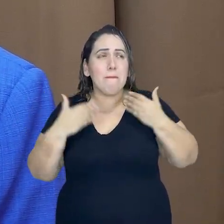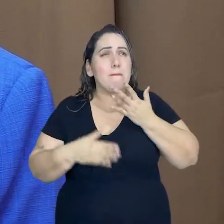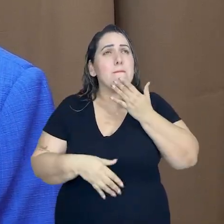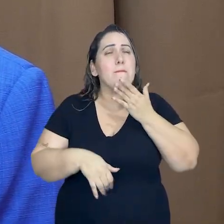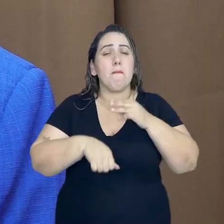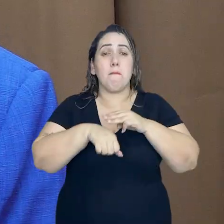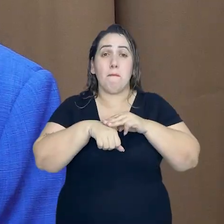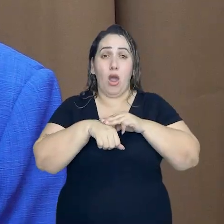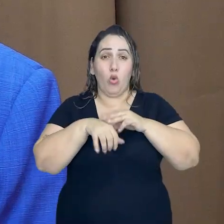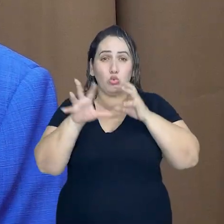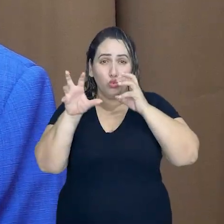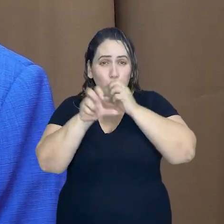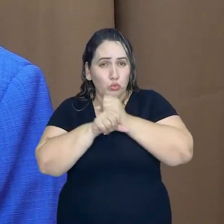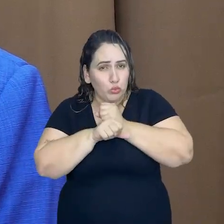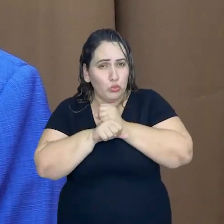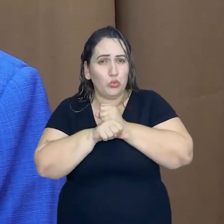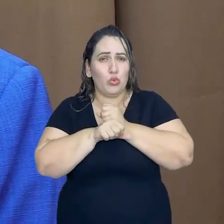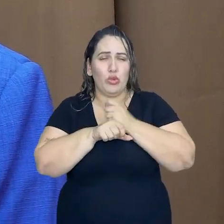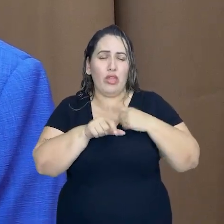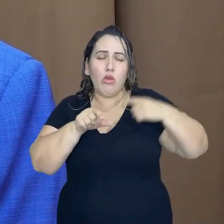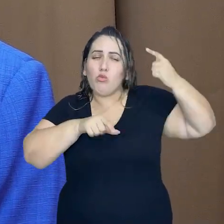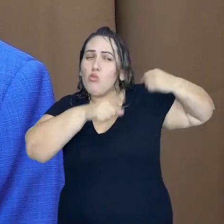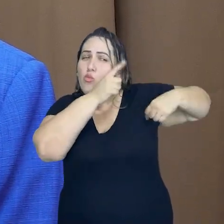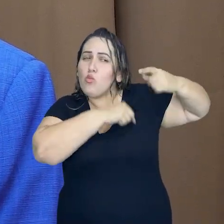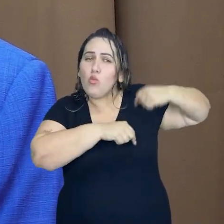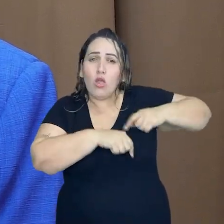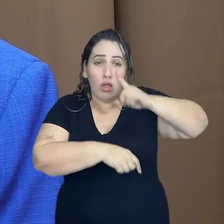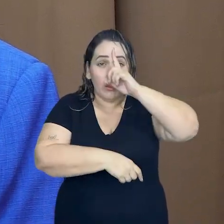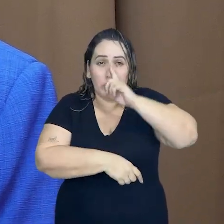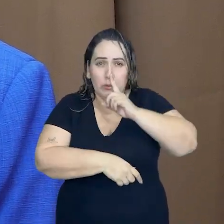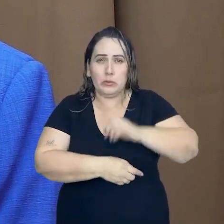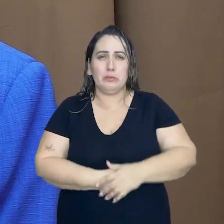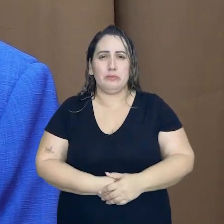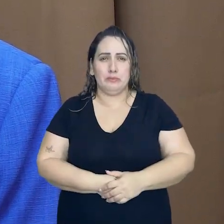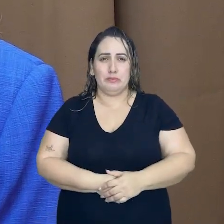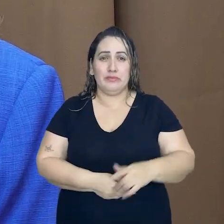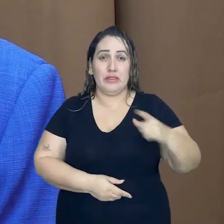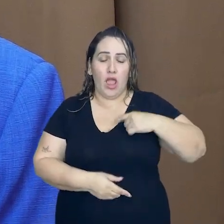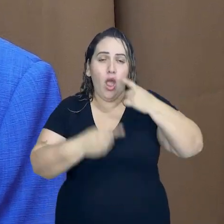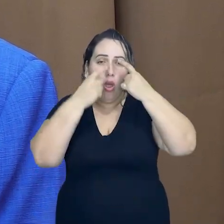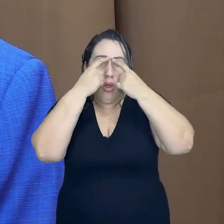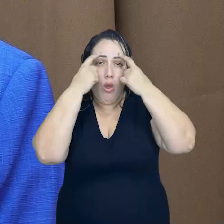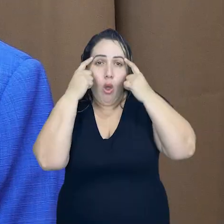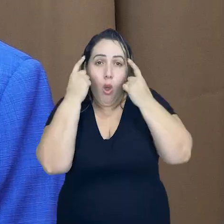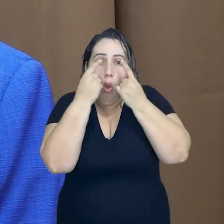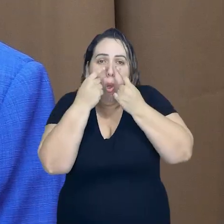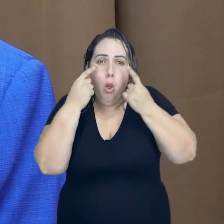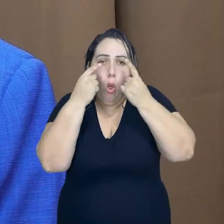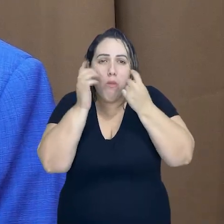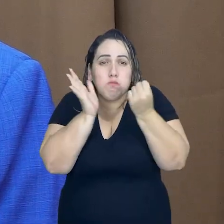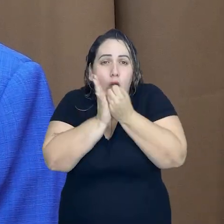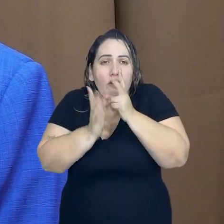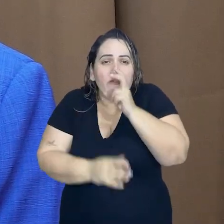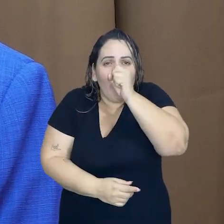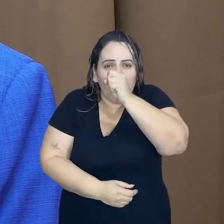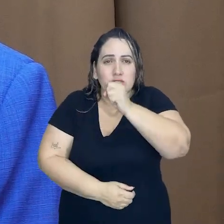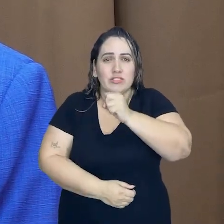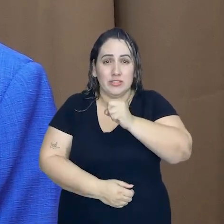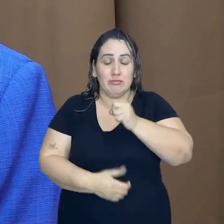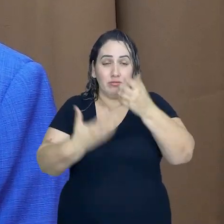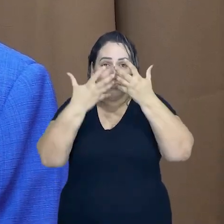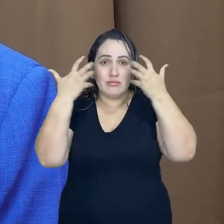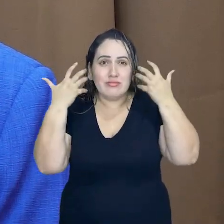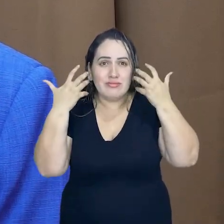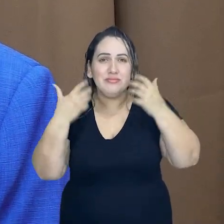Castanhos escuros com mechas, né? Tenho olhos e sobrancelhas bem marcantes, né?